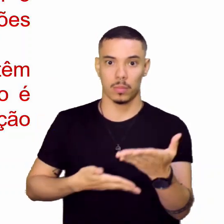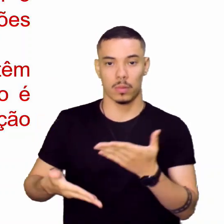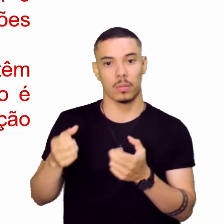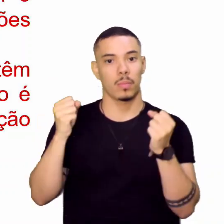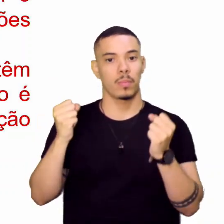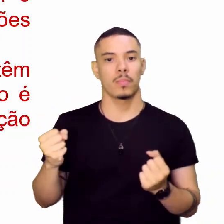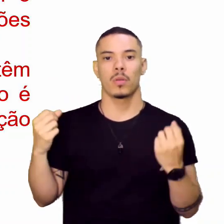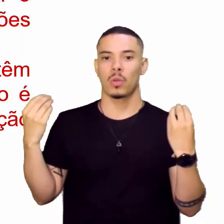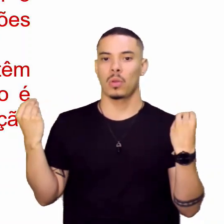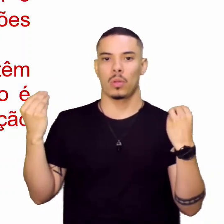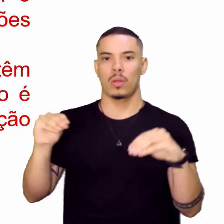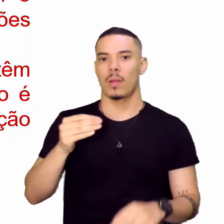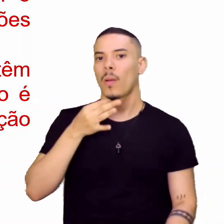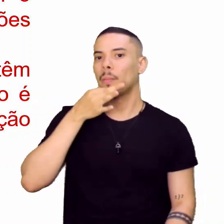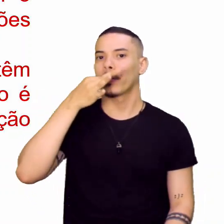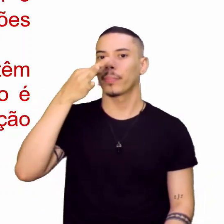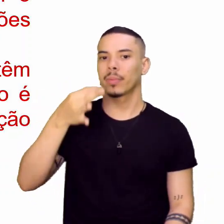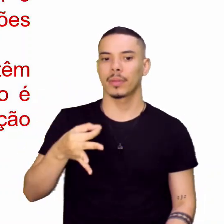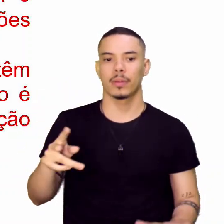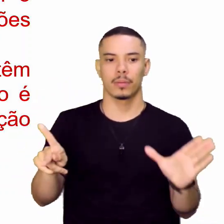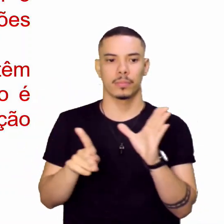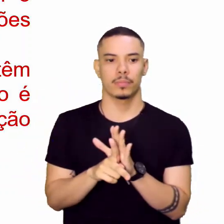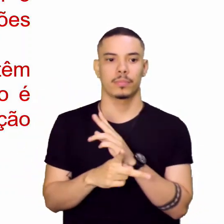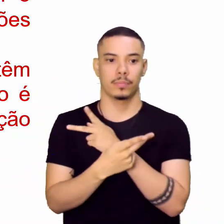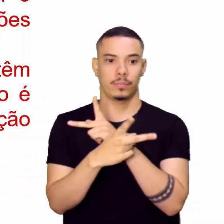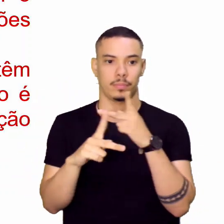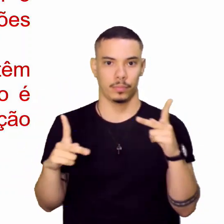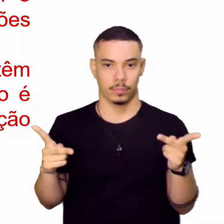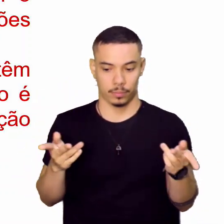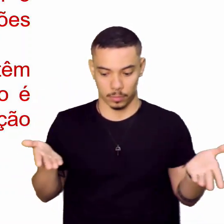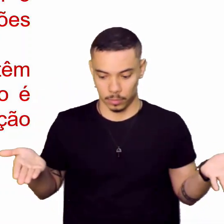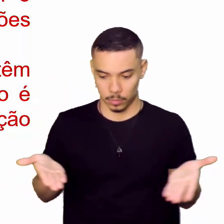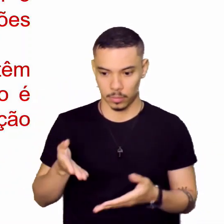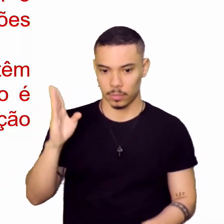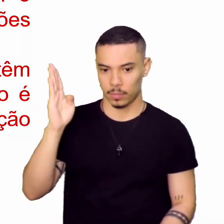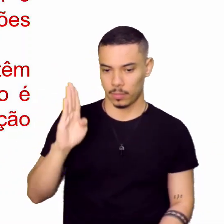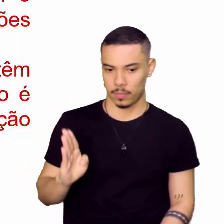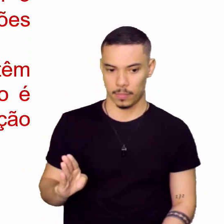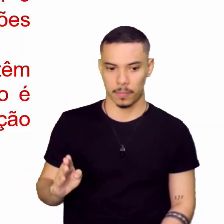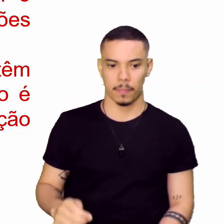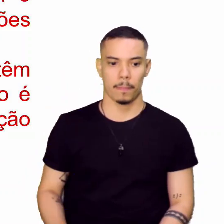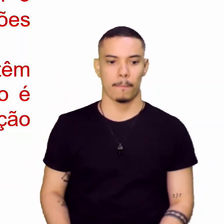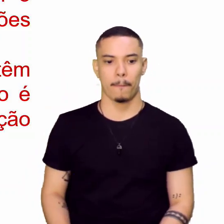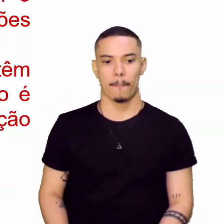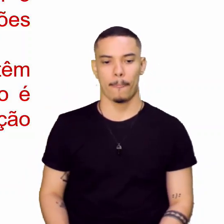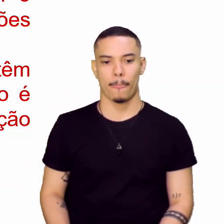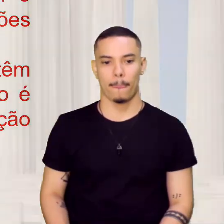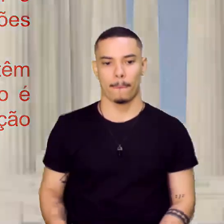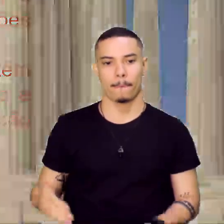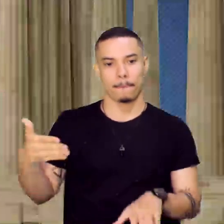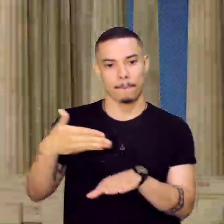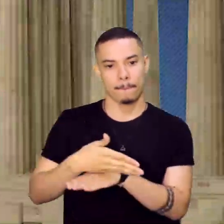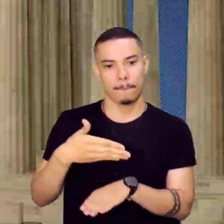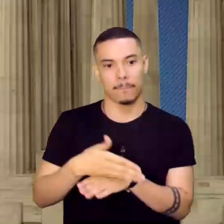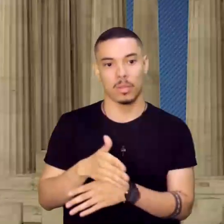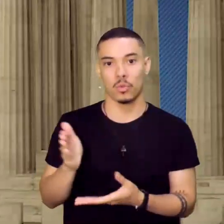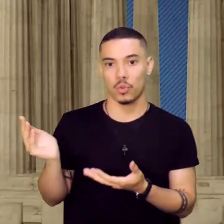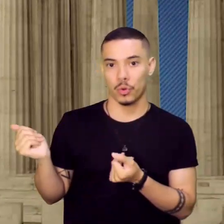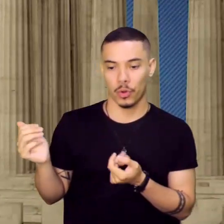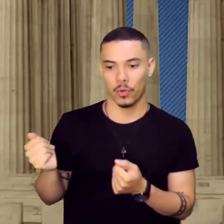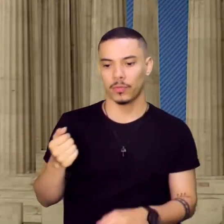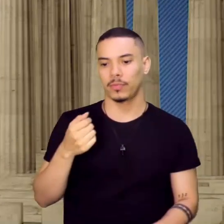vocês aí nessa questão no Brasil hoje a participação do jovem na política